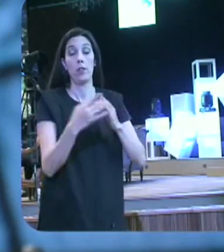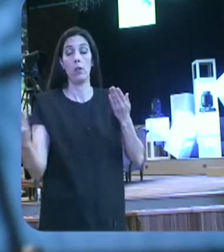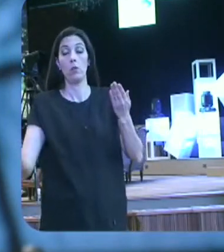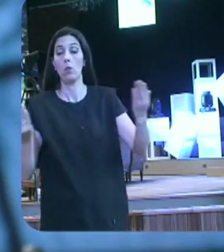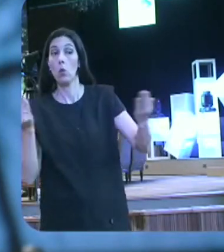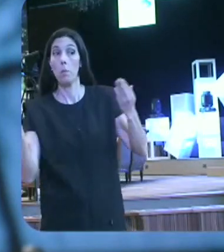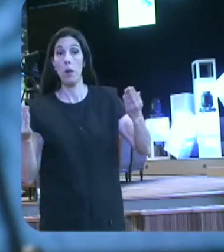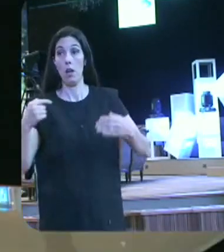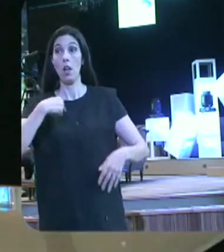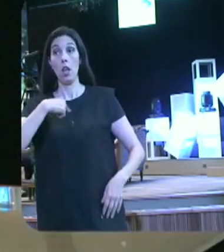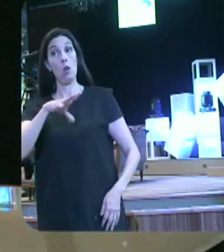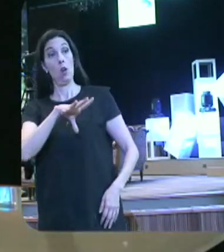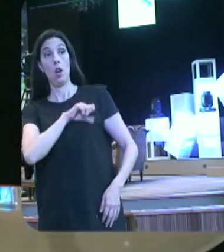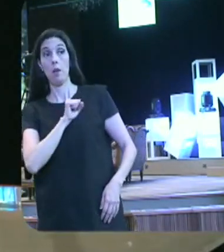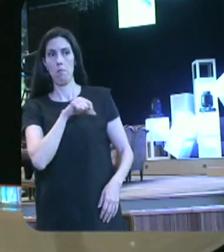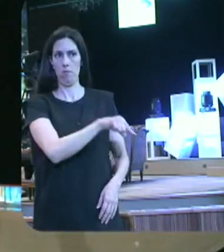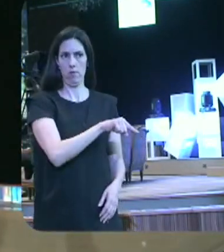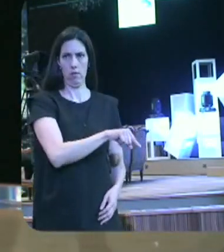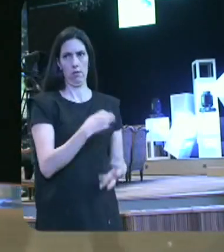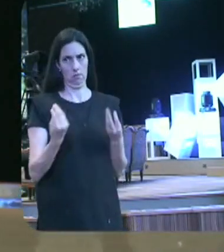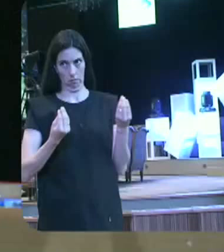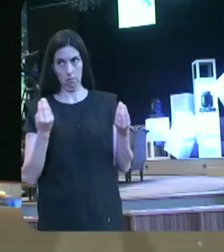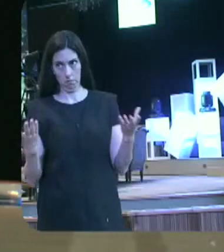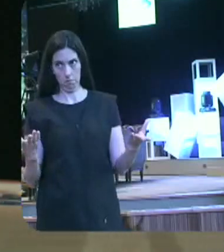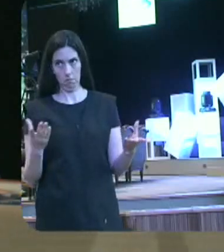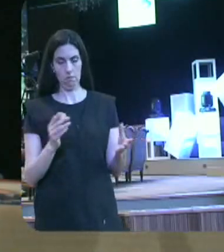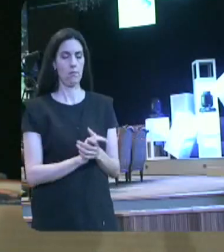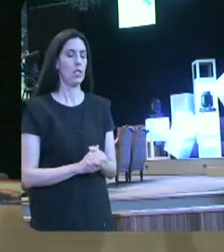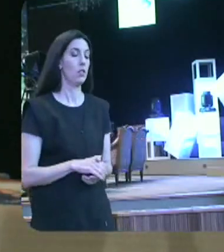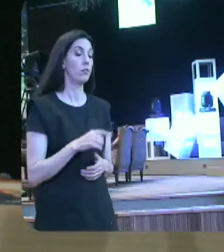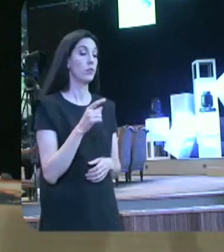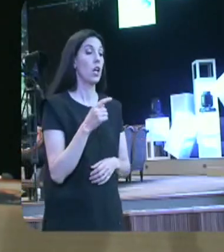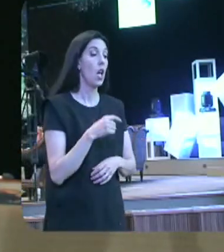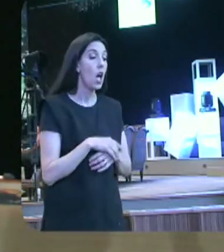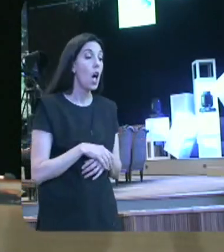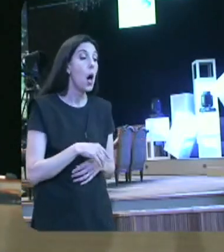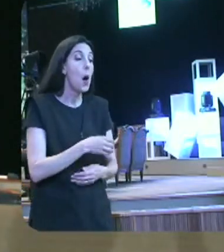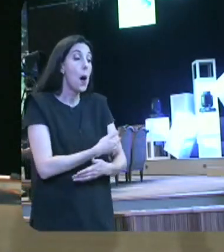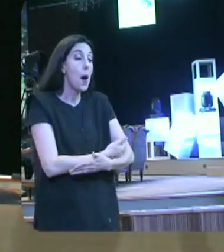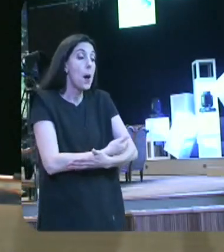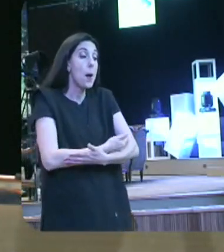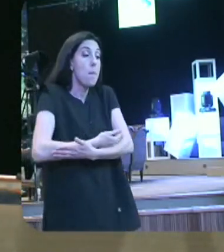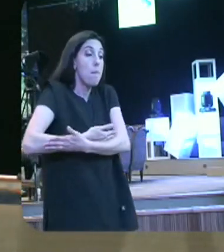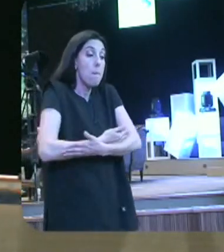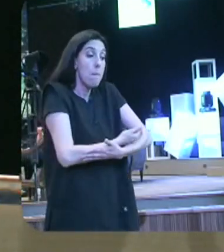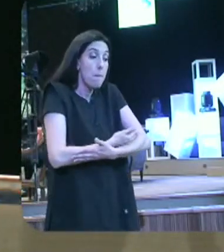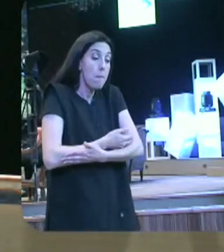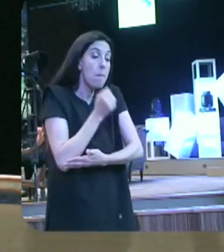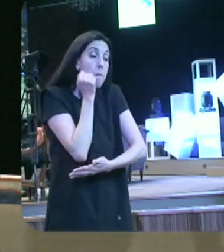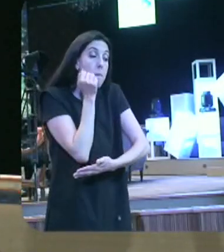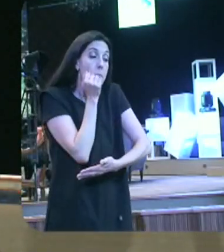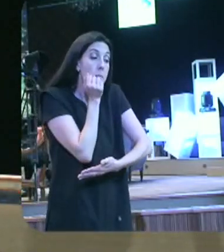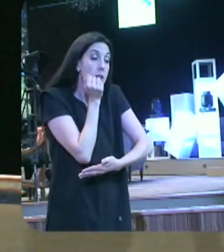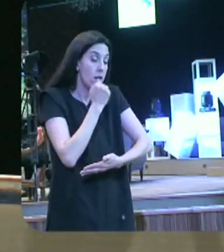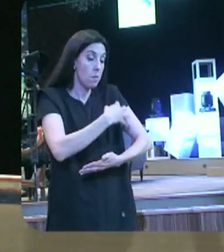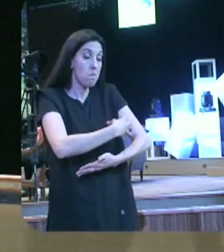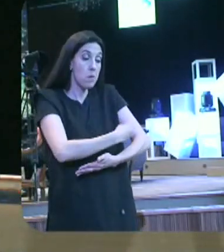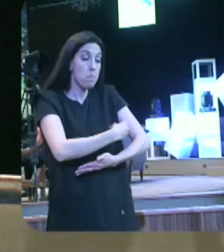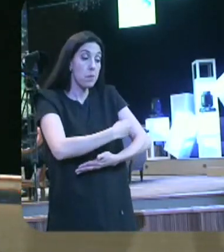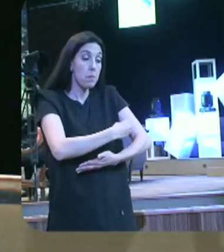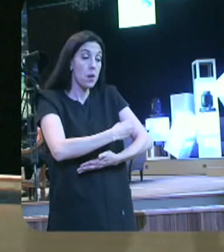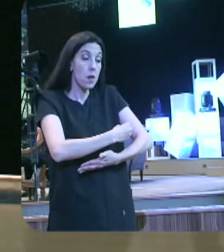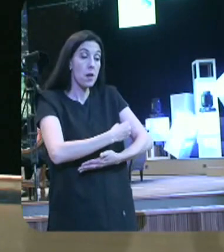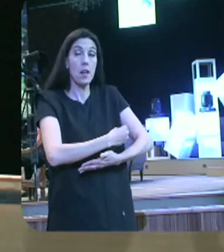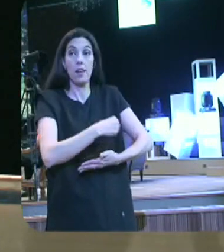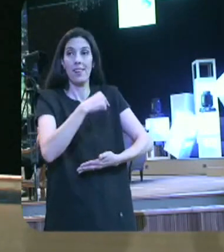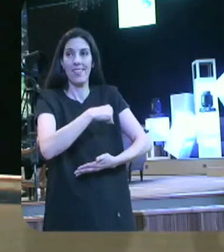cresce em intensidade. Ele diz assim: pode uma mãe esquecer do seu bebê? E aí ele diz assim: